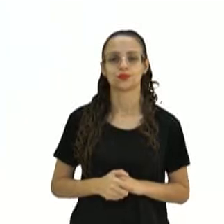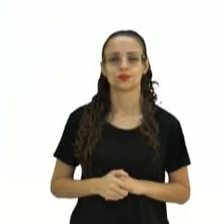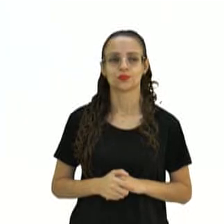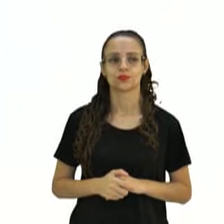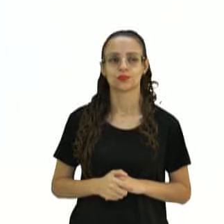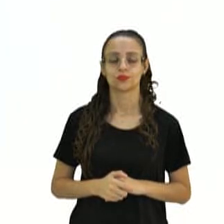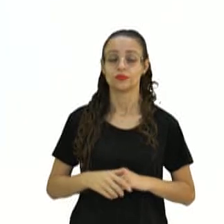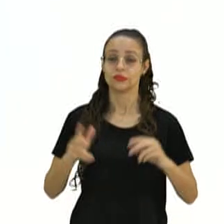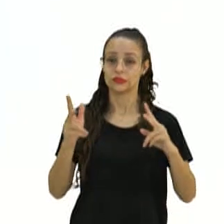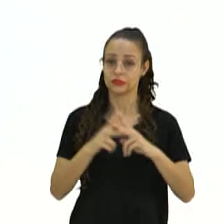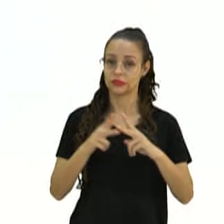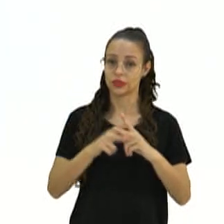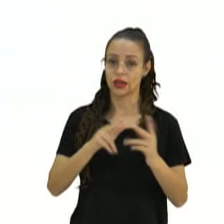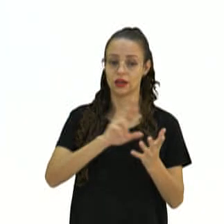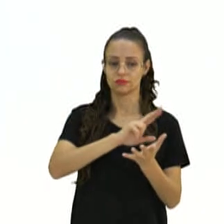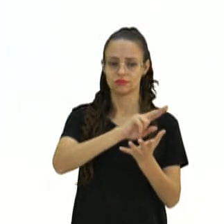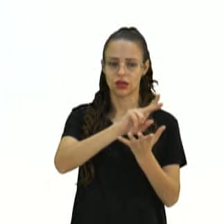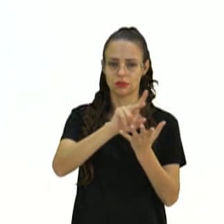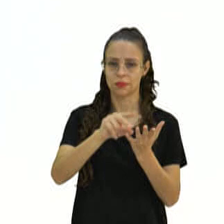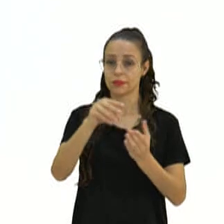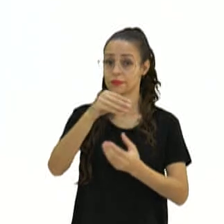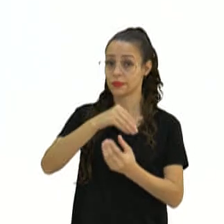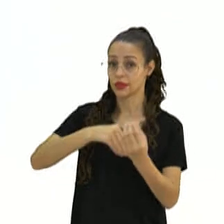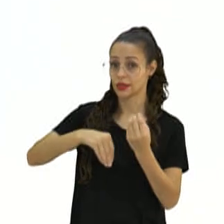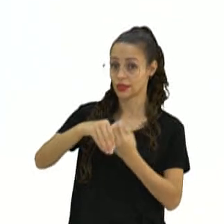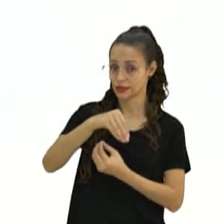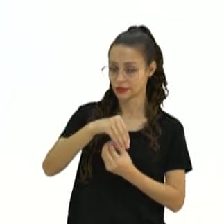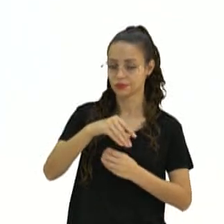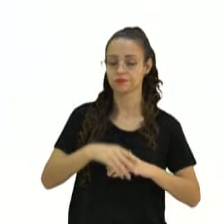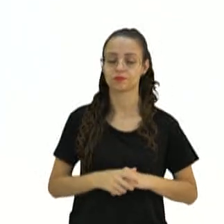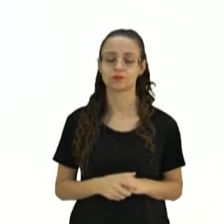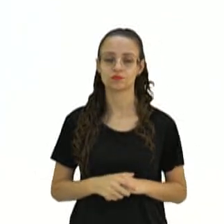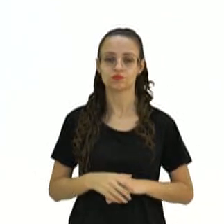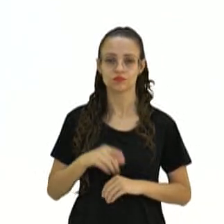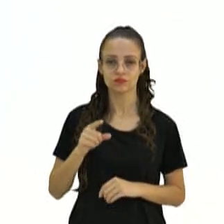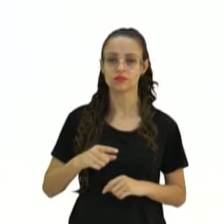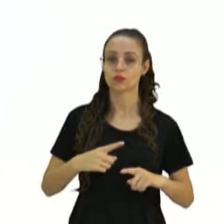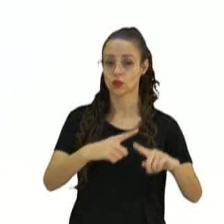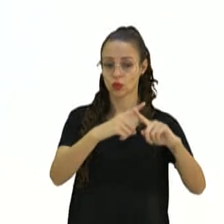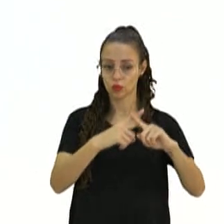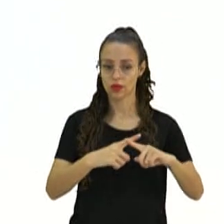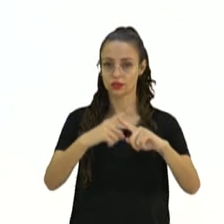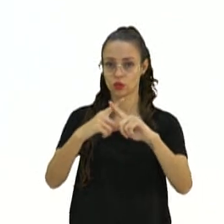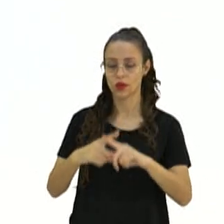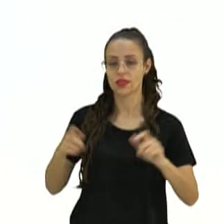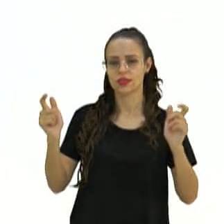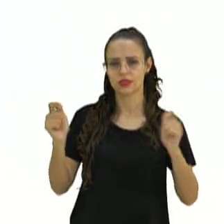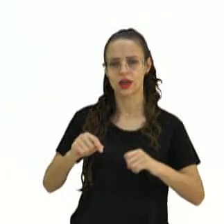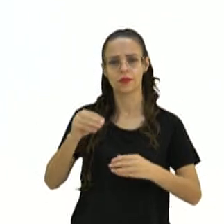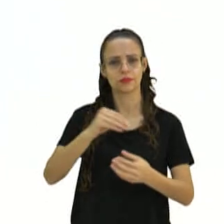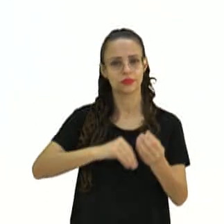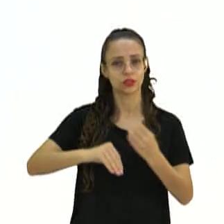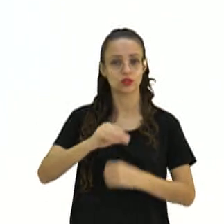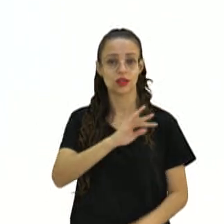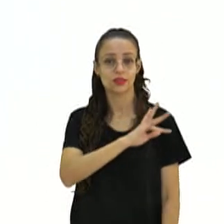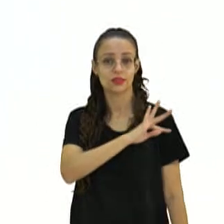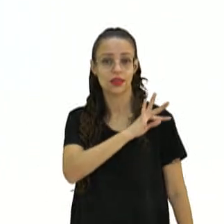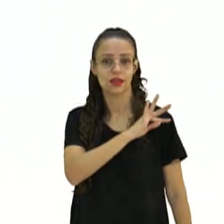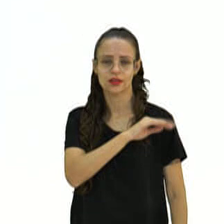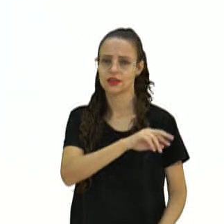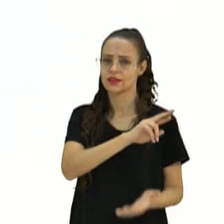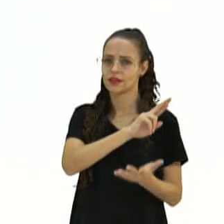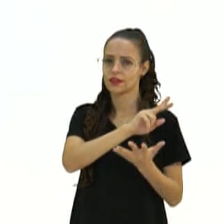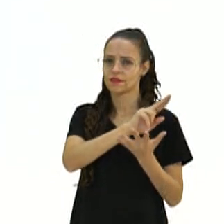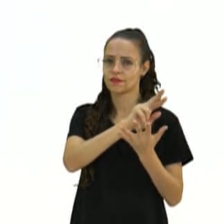são artes marciais mistas, né, como o nome ali coloca. São combates que permitem a utilização de técnicas de várias lutas, ou